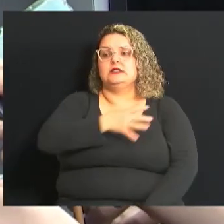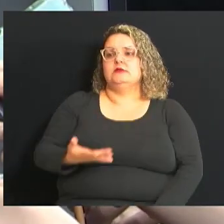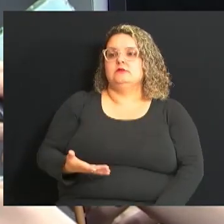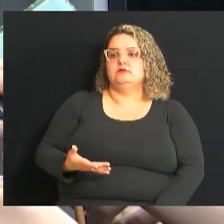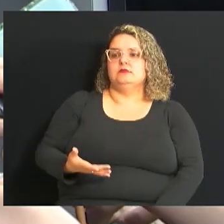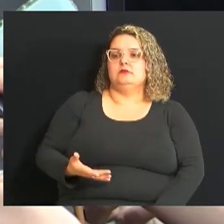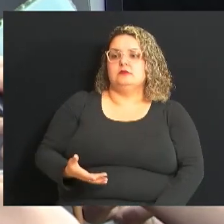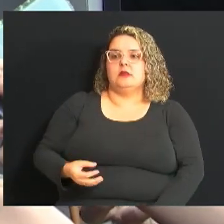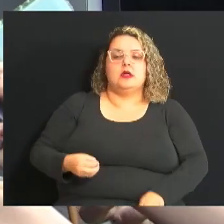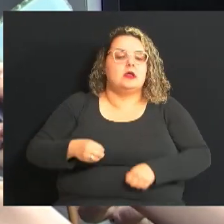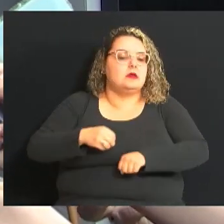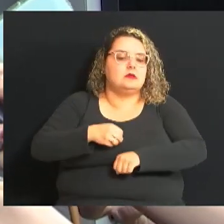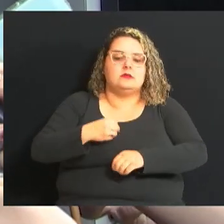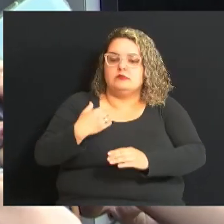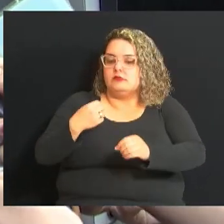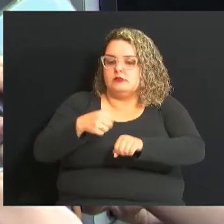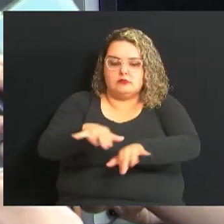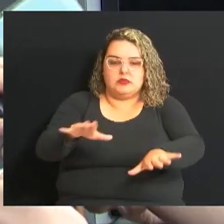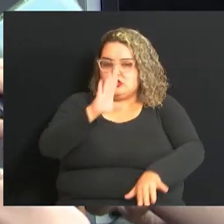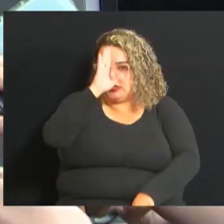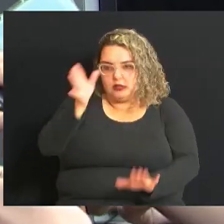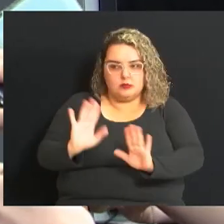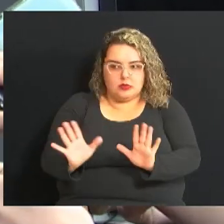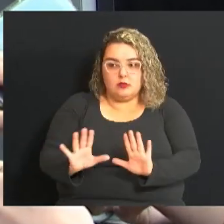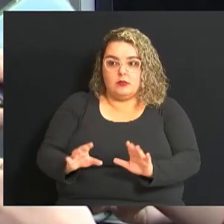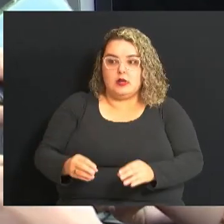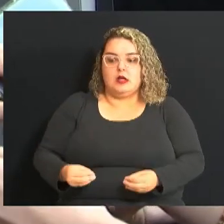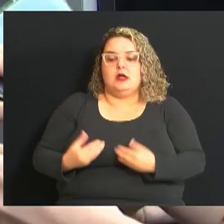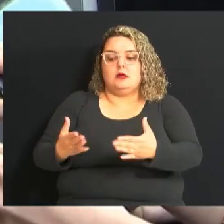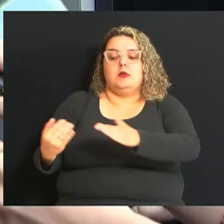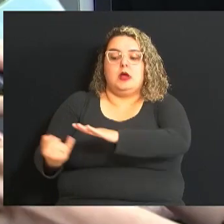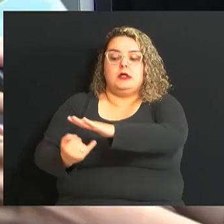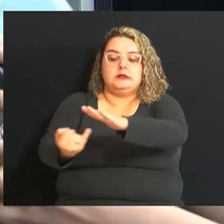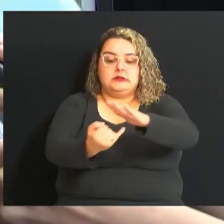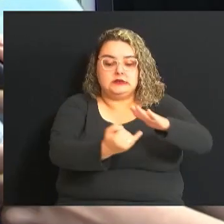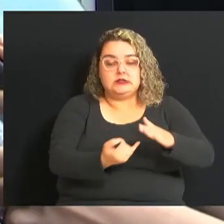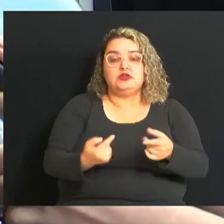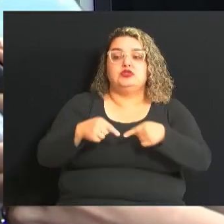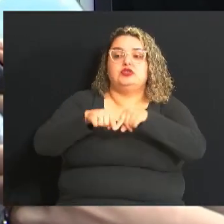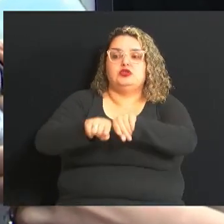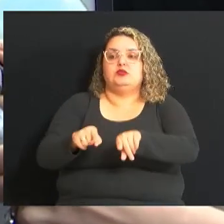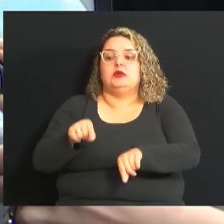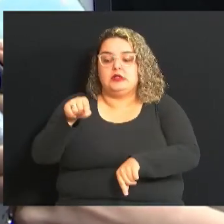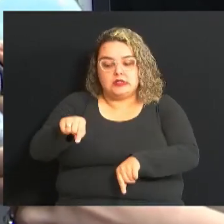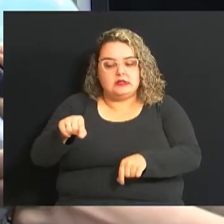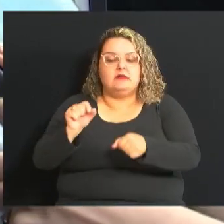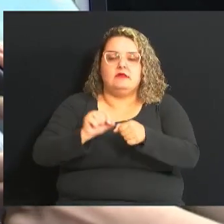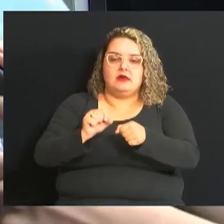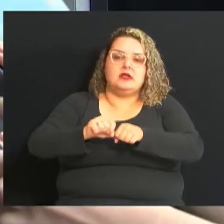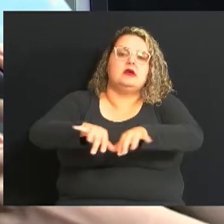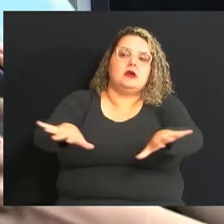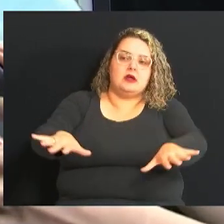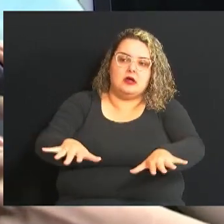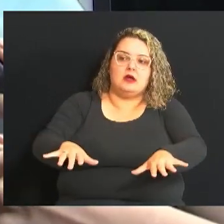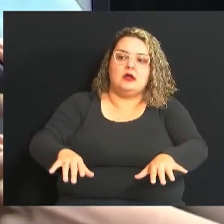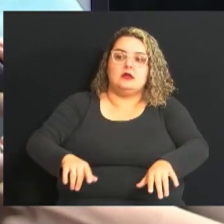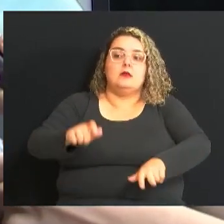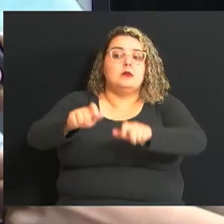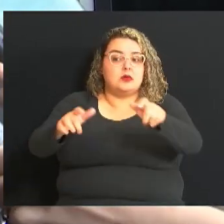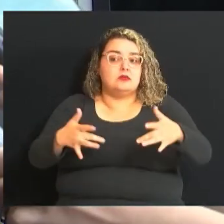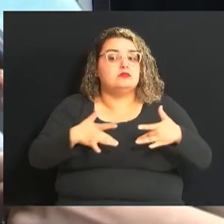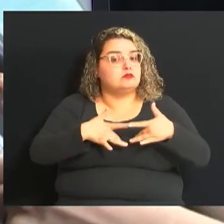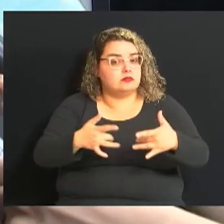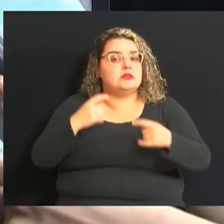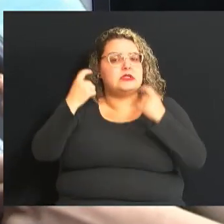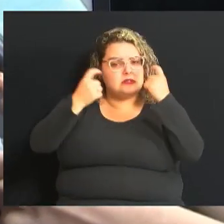nenhuma entrega diretamente, a entrega é feita através das entidades parceiras. Isso é muito importante, porque muita gente que vai doar se